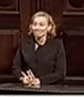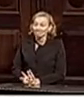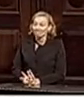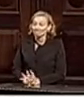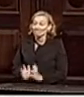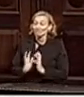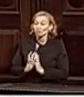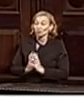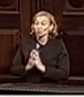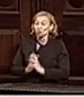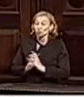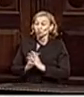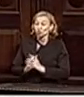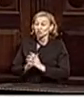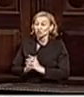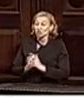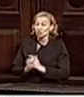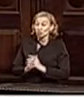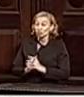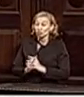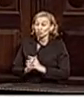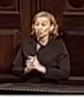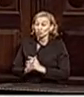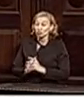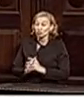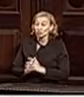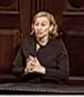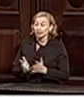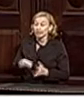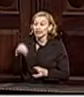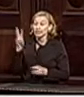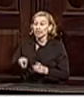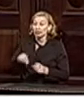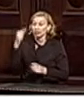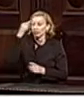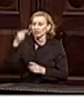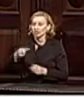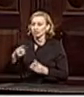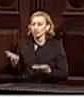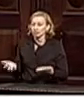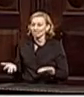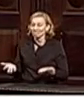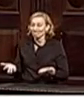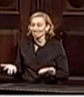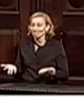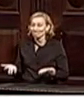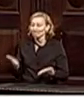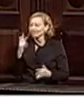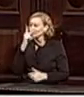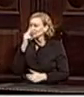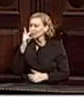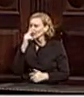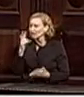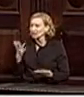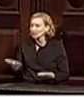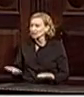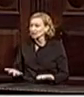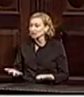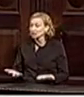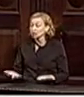um conflito de competência. Ora, então, que me parece ser de bom